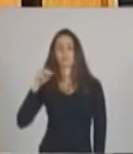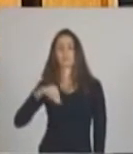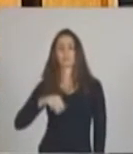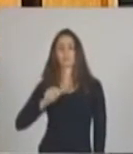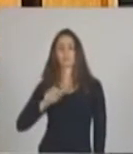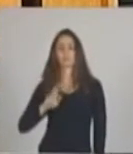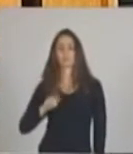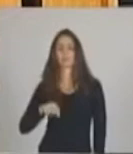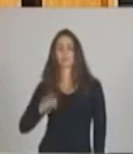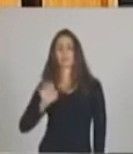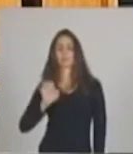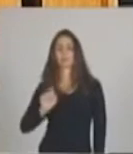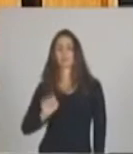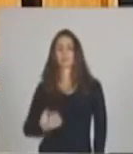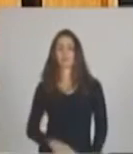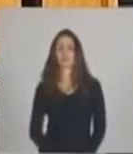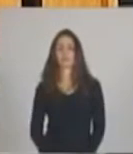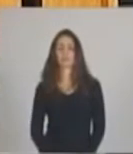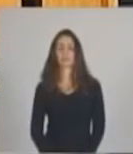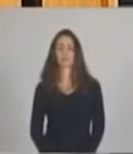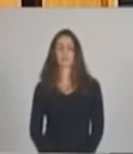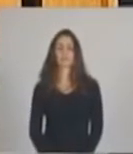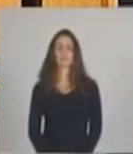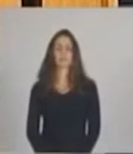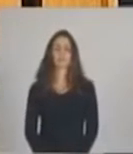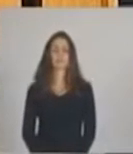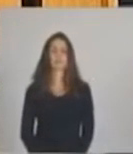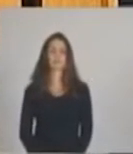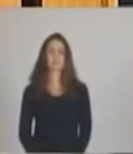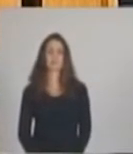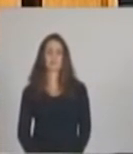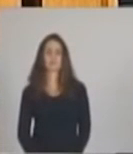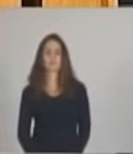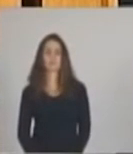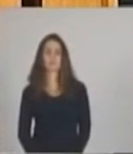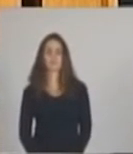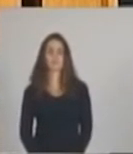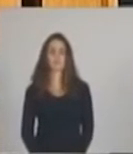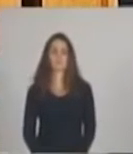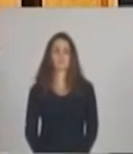Presidente, pela ordem. Senhor presidente.